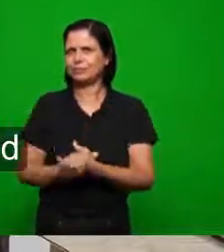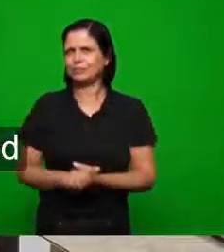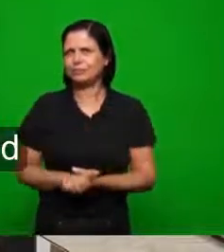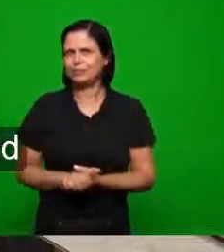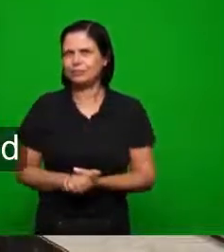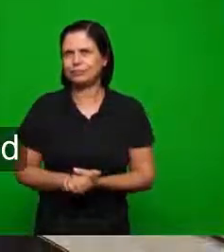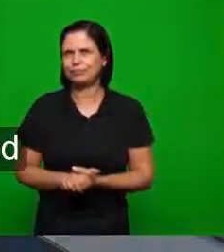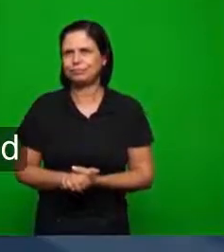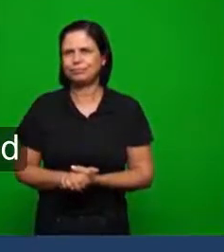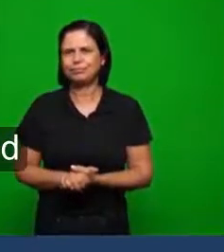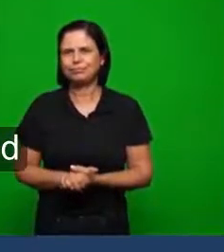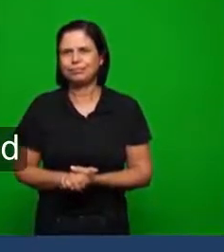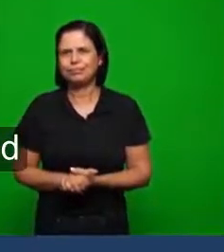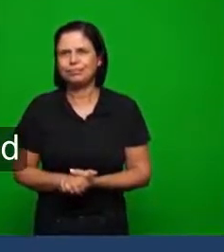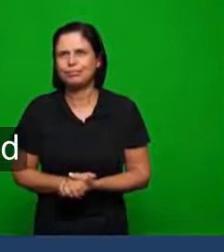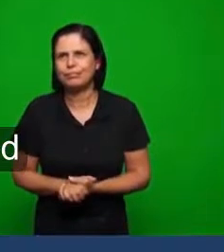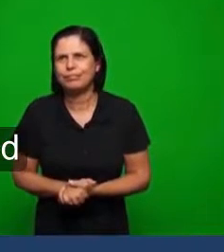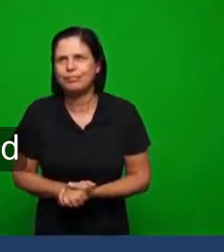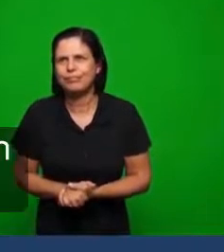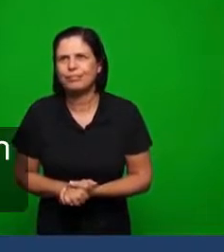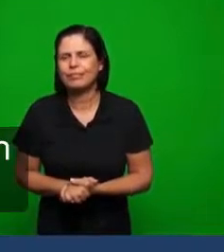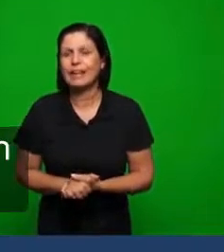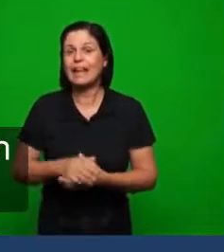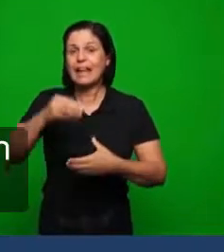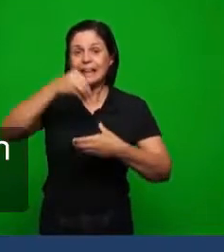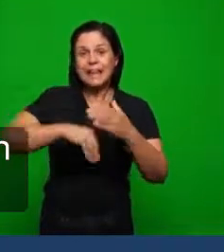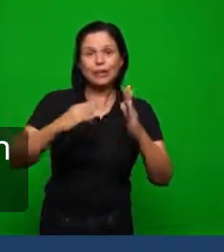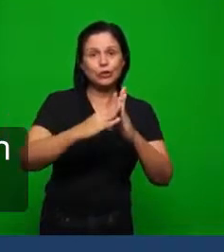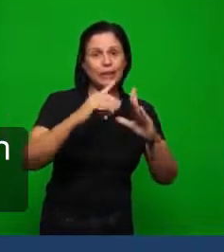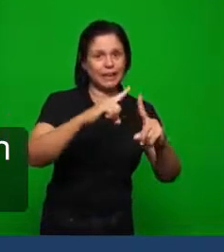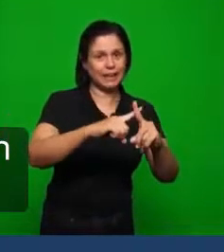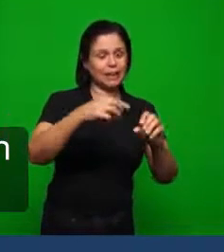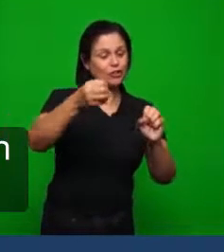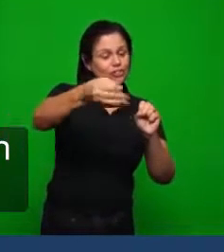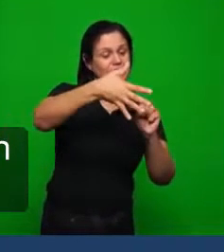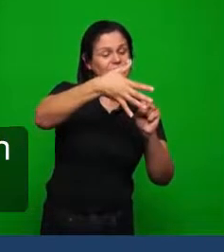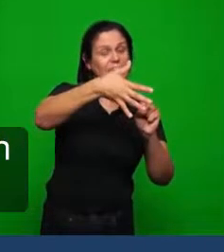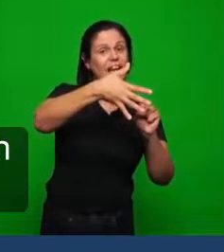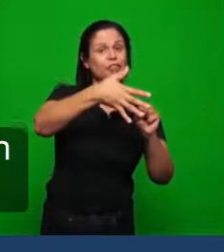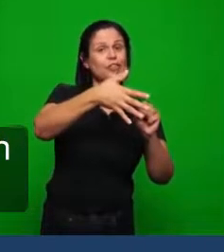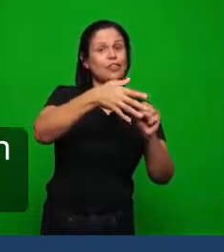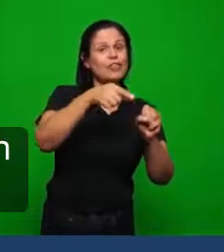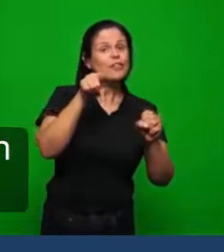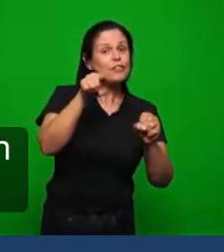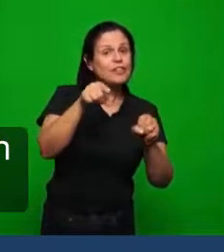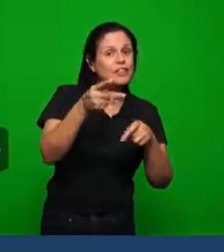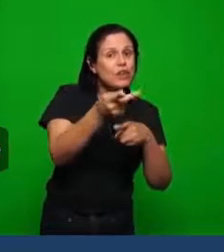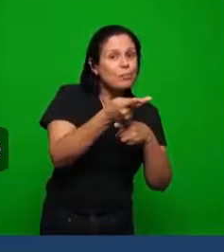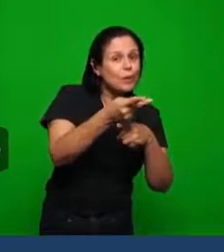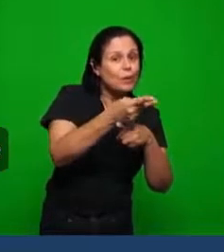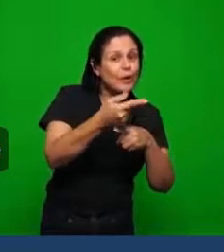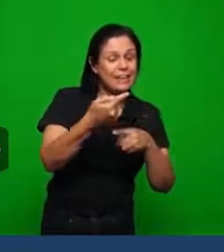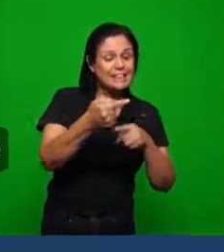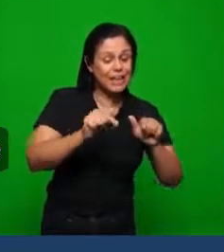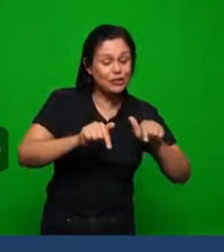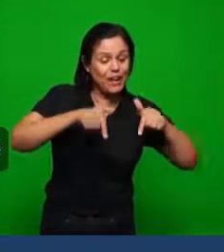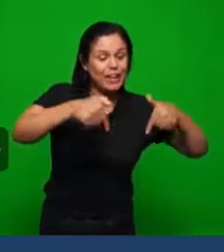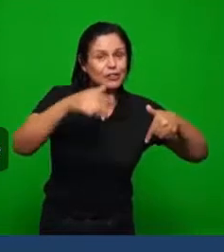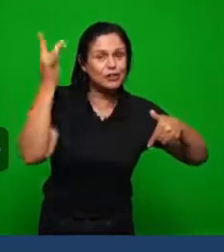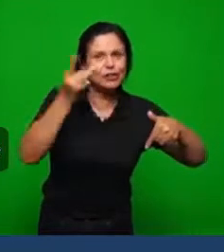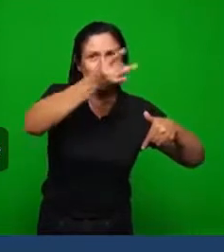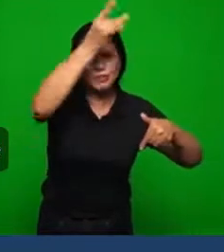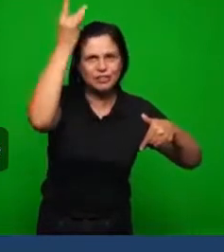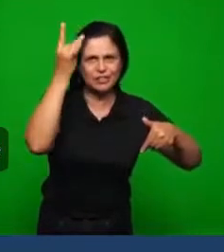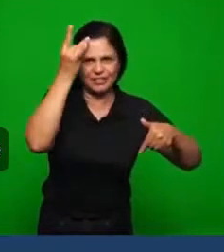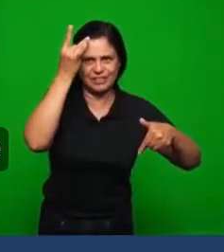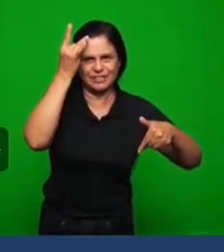identificar as sete operações do Espírito de Deus na igreja de Sardes, lendo agora Apocalipse capítulo 3, verso 1 a 6.